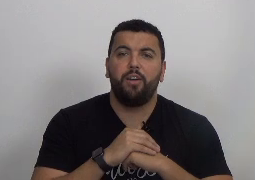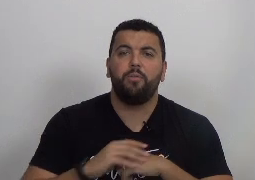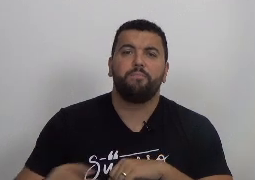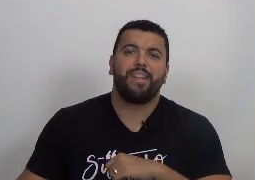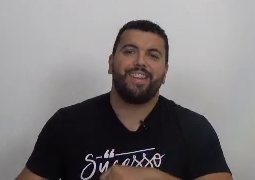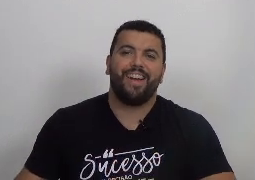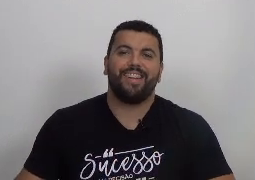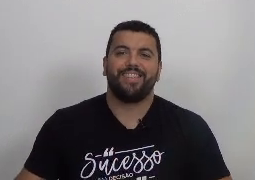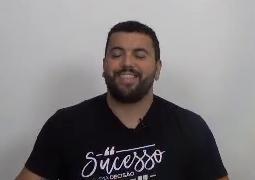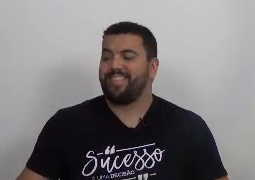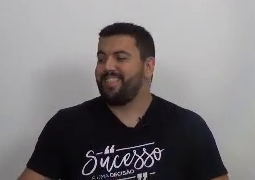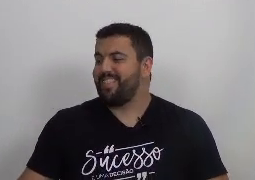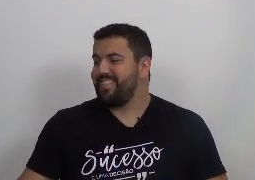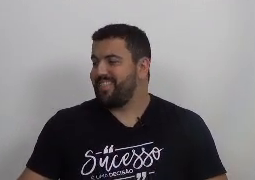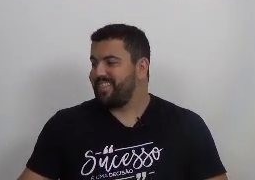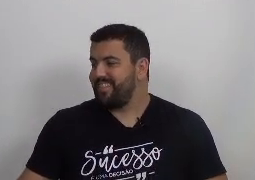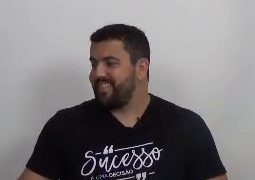questão valeu a terra